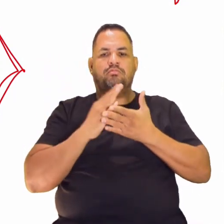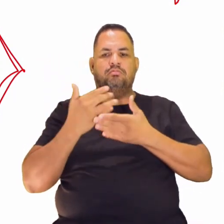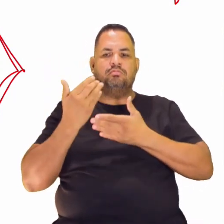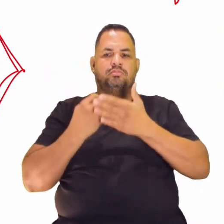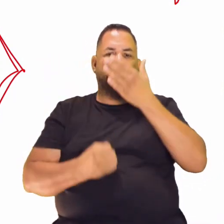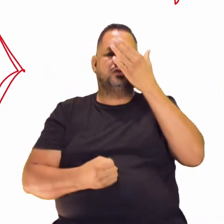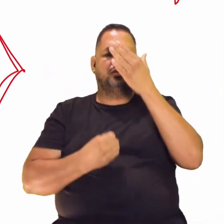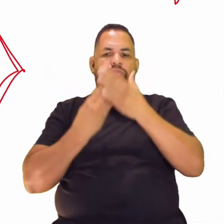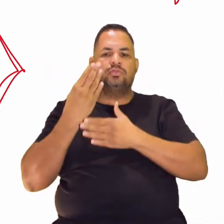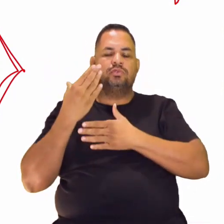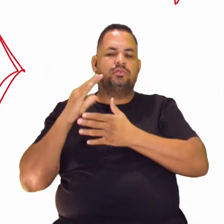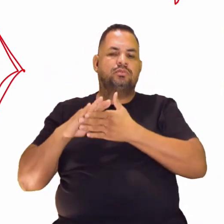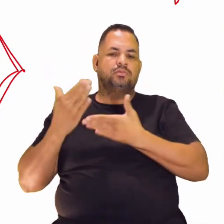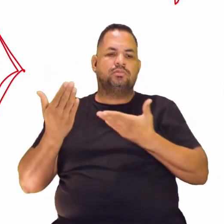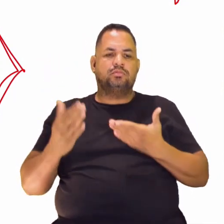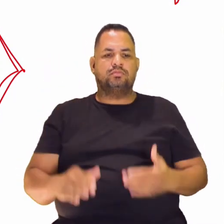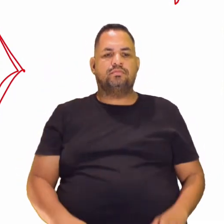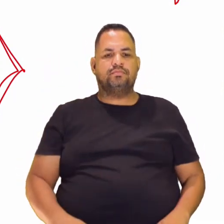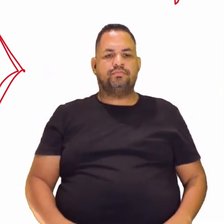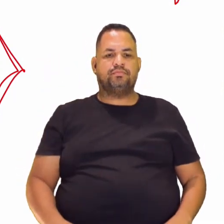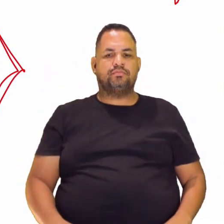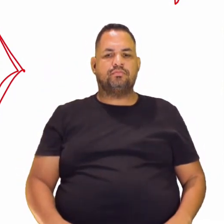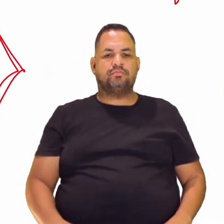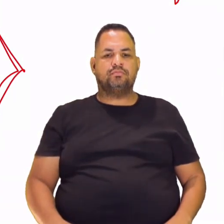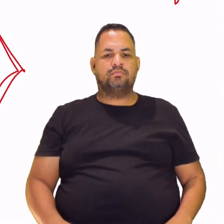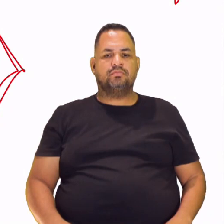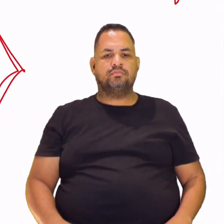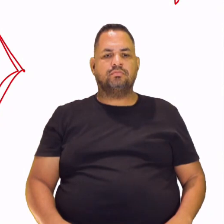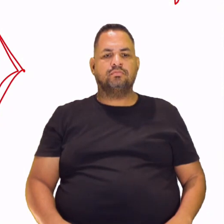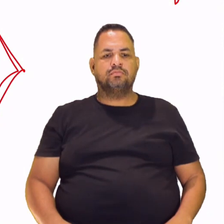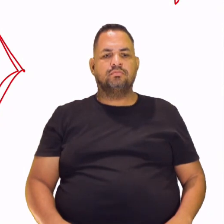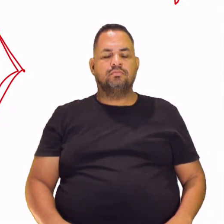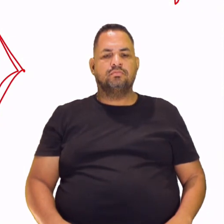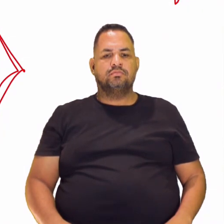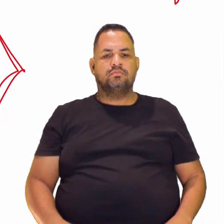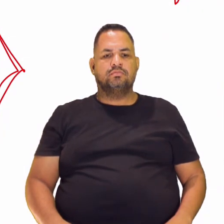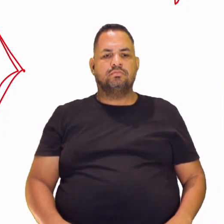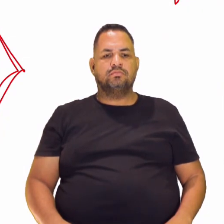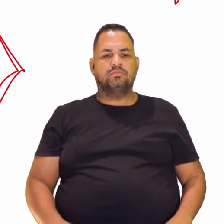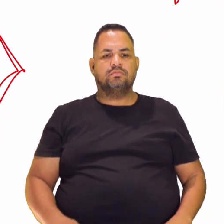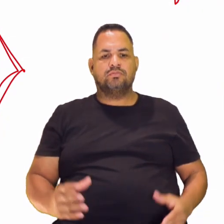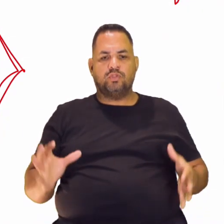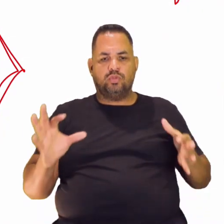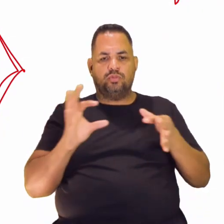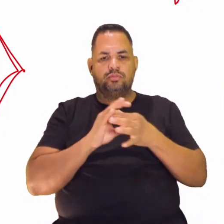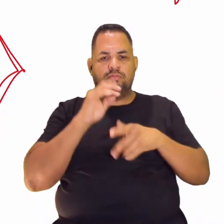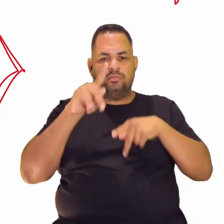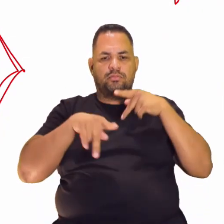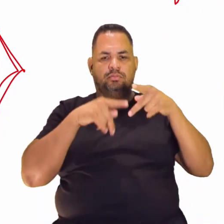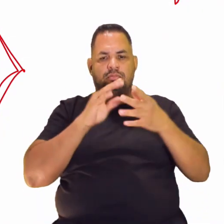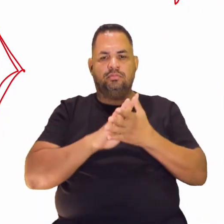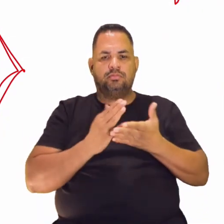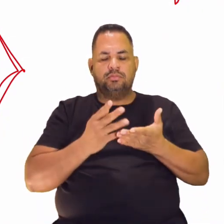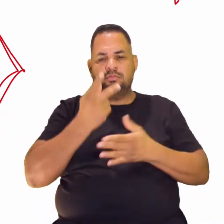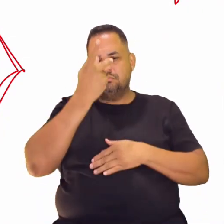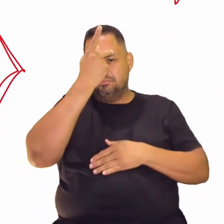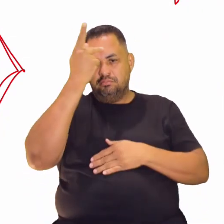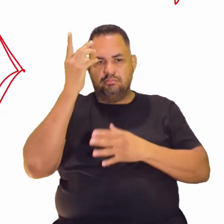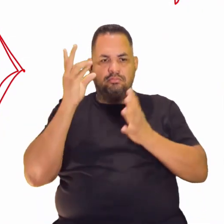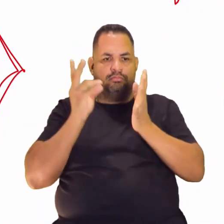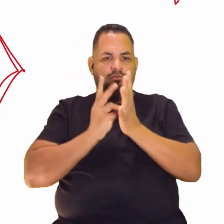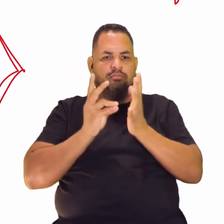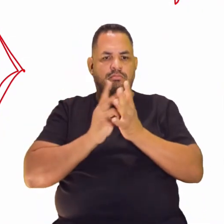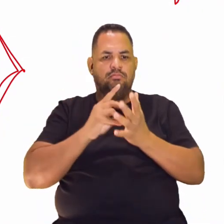suas raízes. Por exemplo, unem esses povos e fazem pessoas